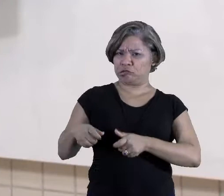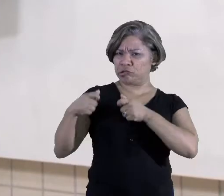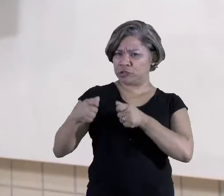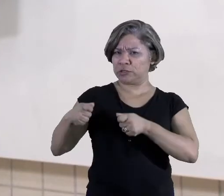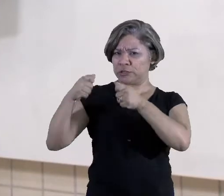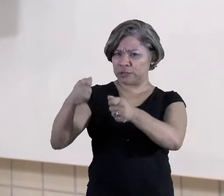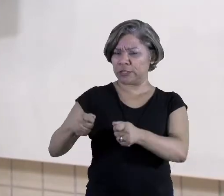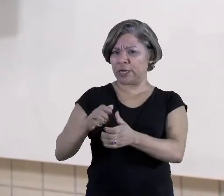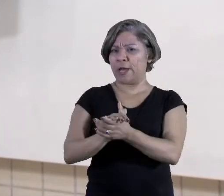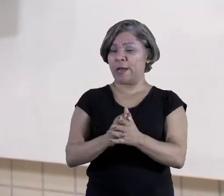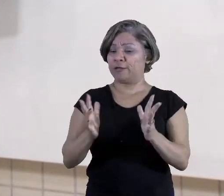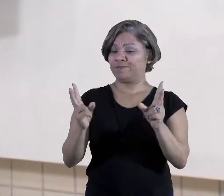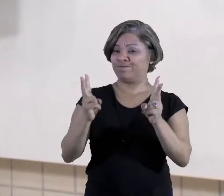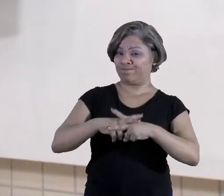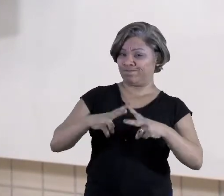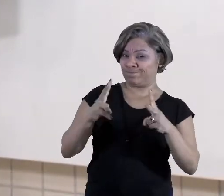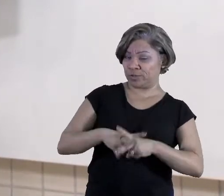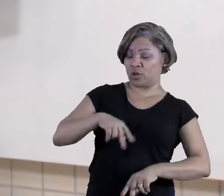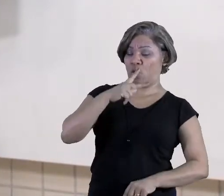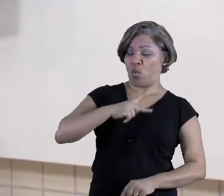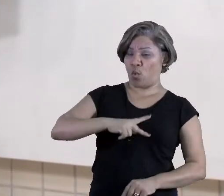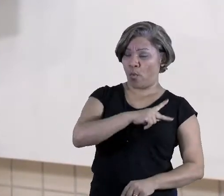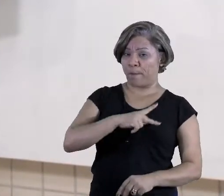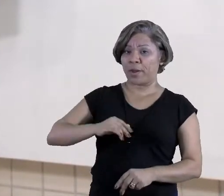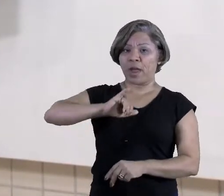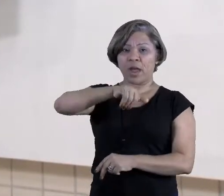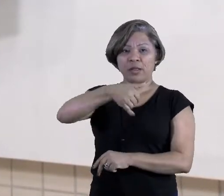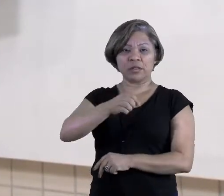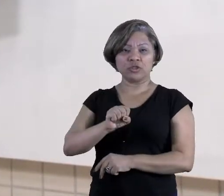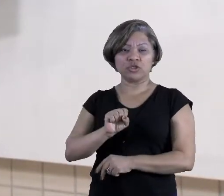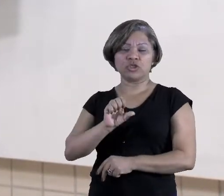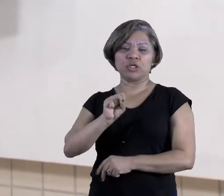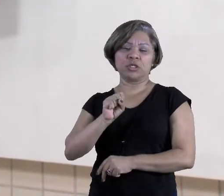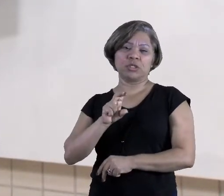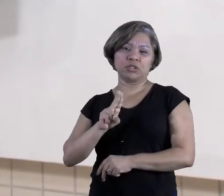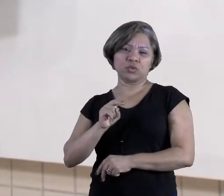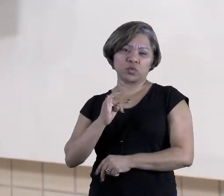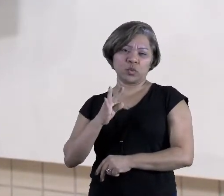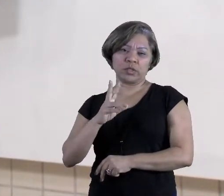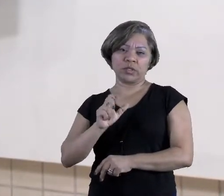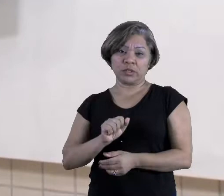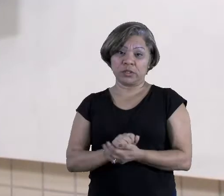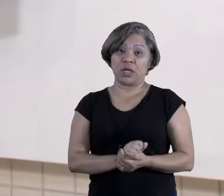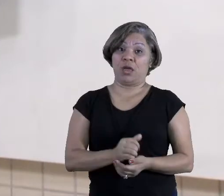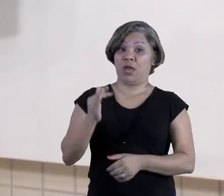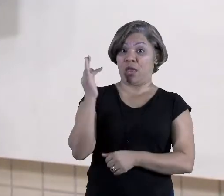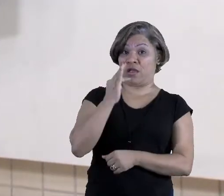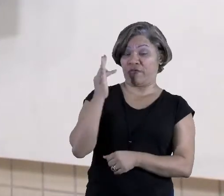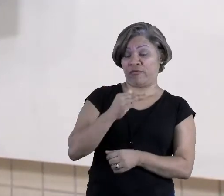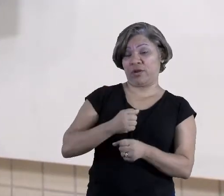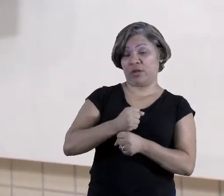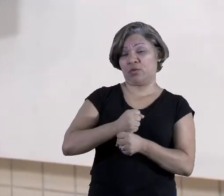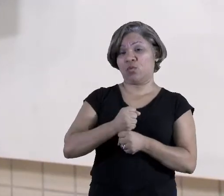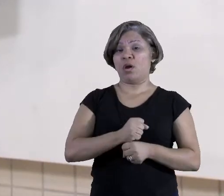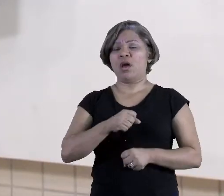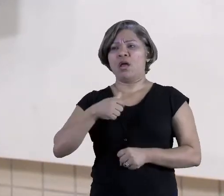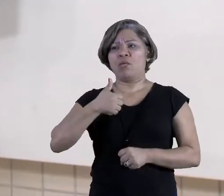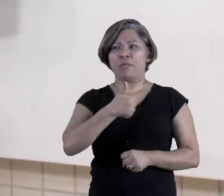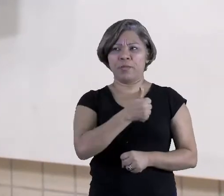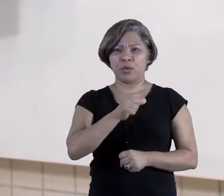contra os padres jesuítas. Em fevereiro de 1685, esses revoltosos liderados pelos